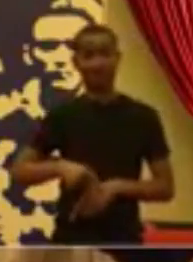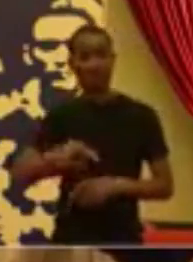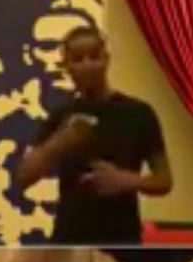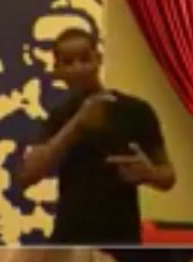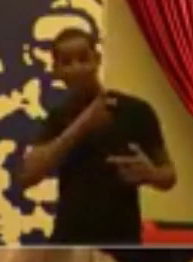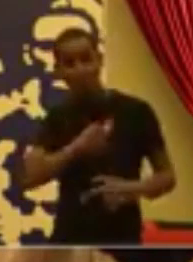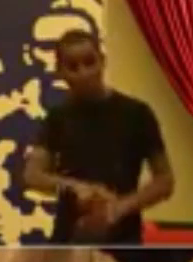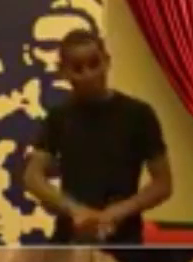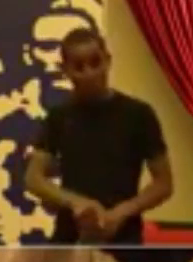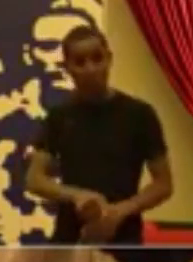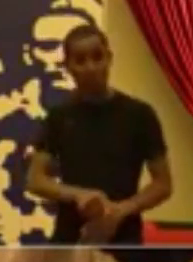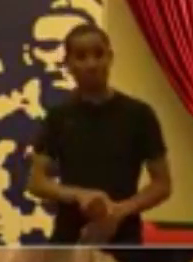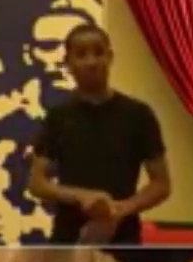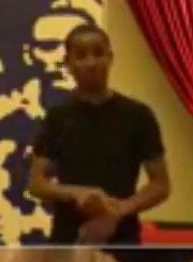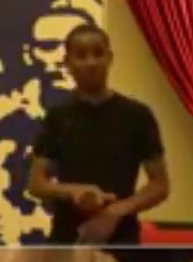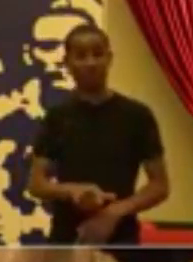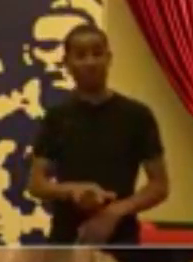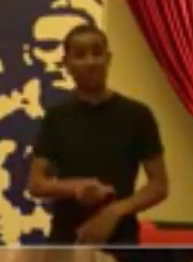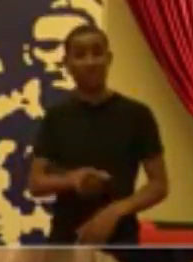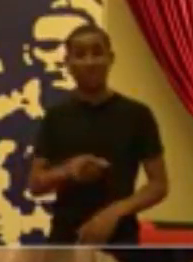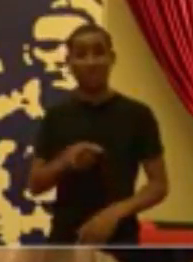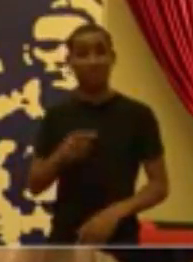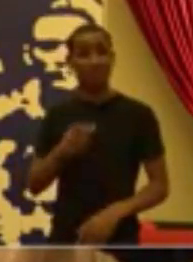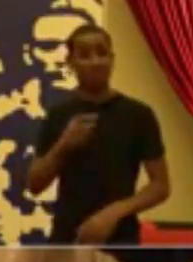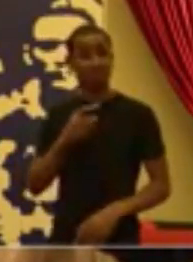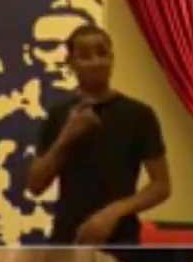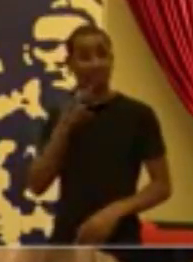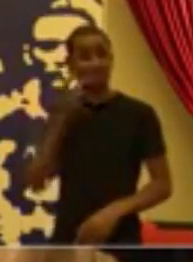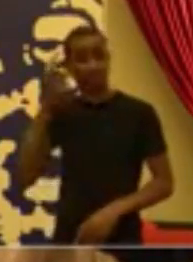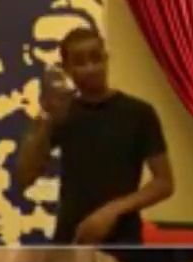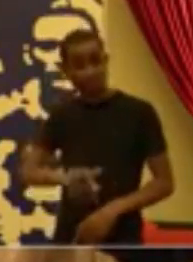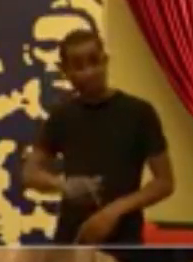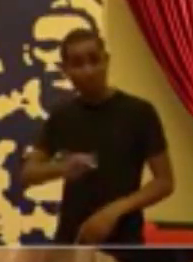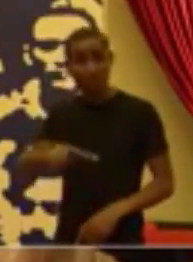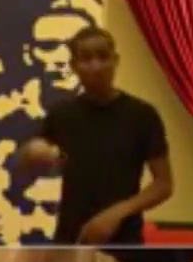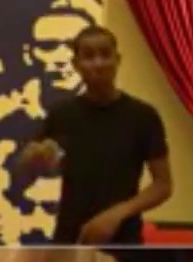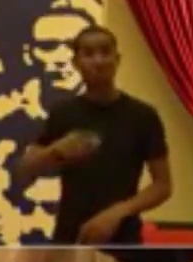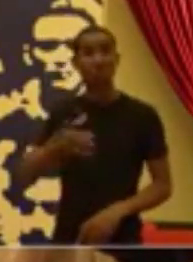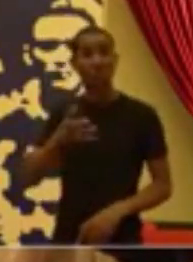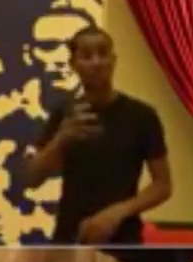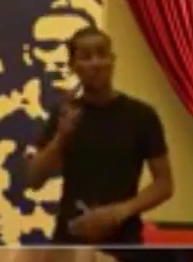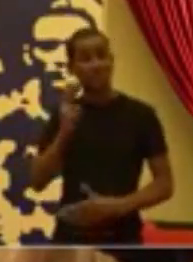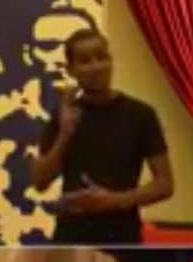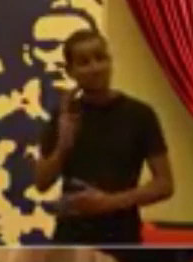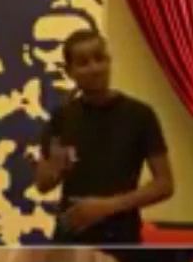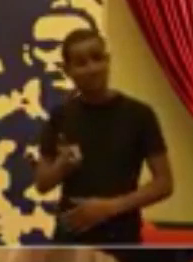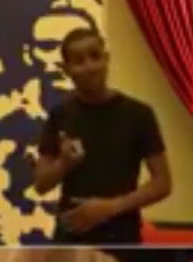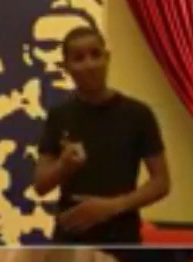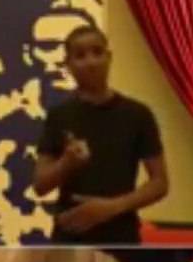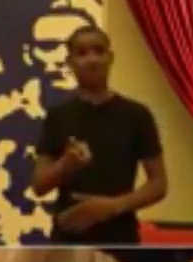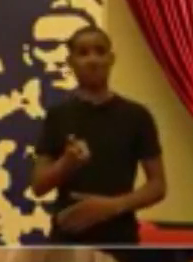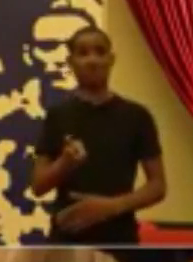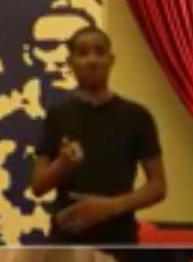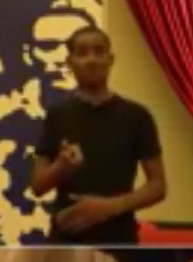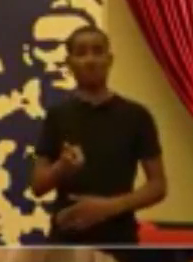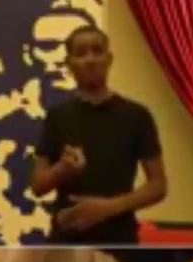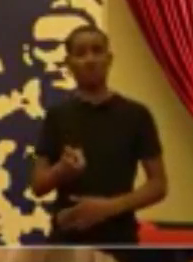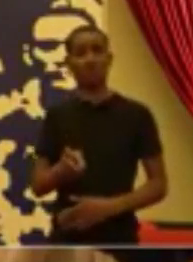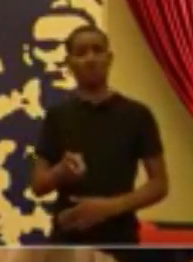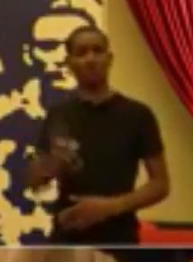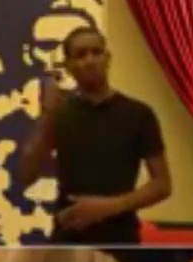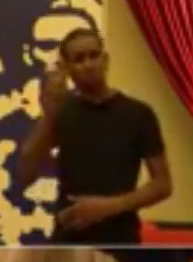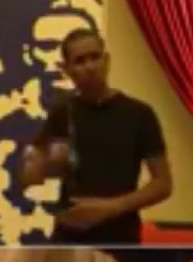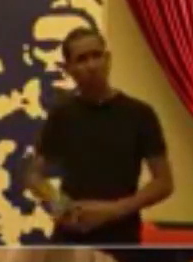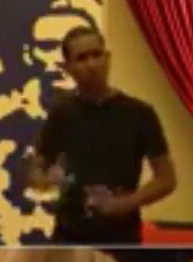repetirmos que queremos sempre a prerrogativa dos